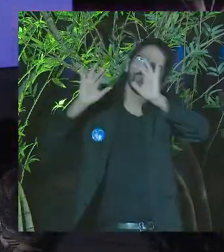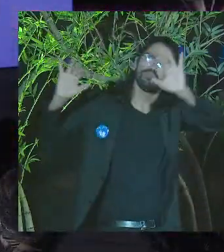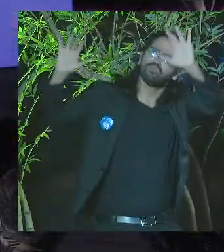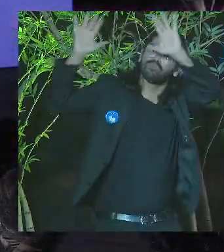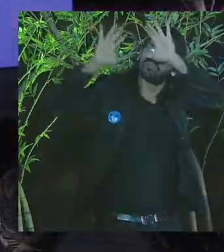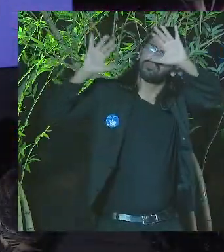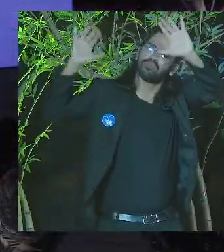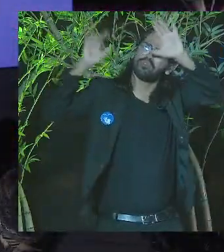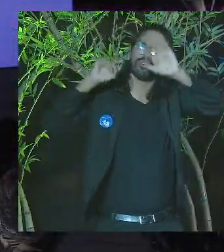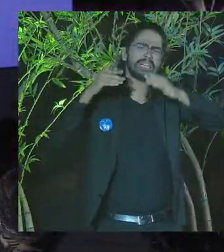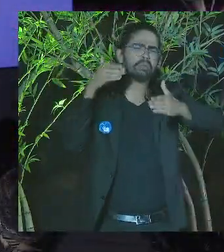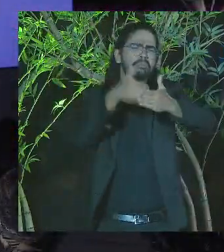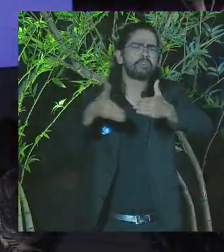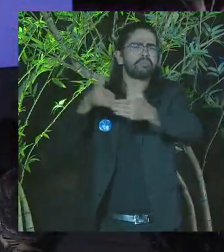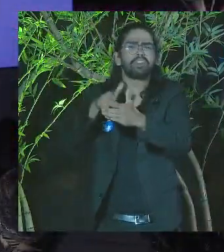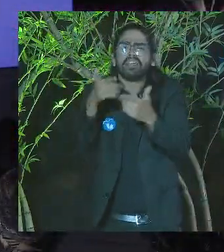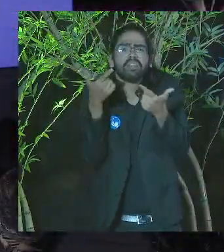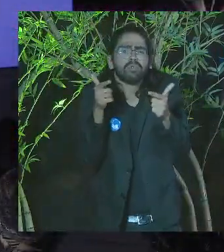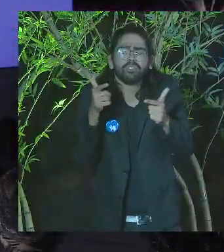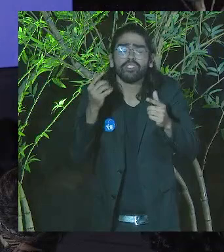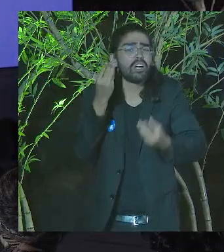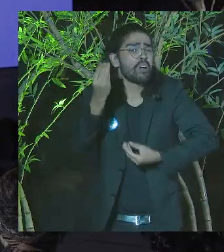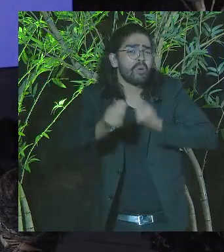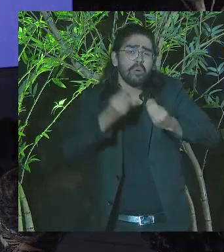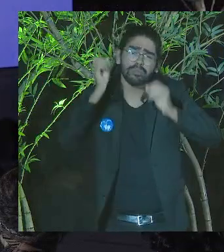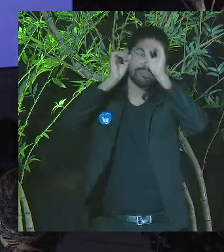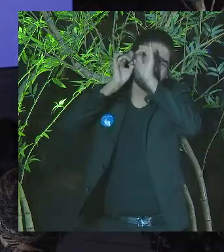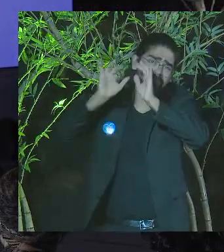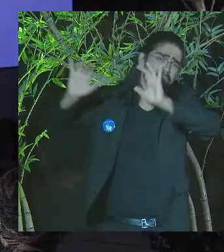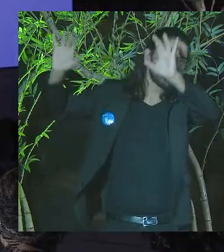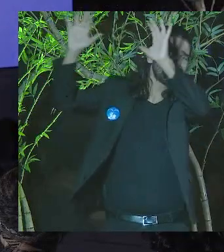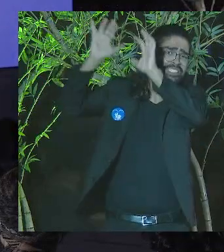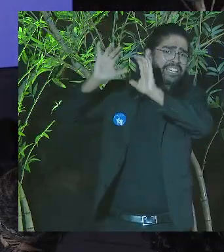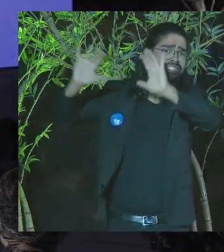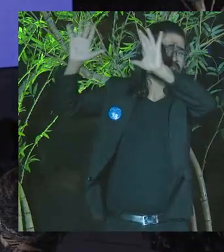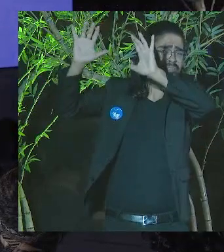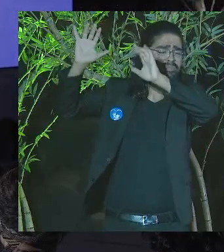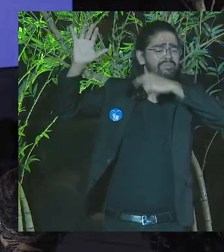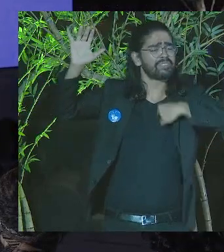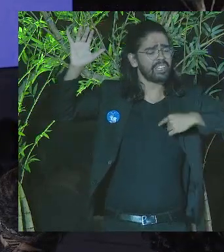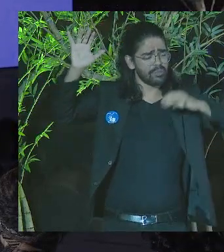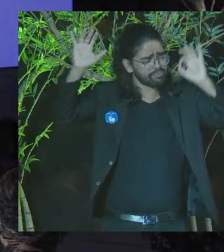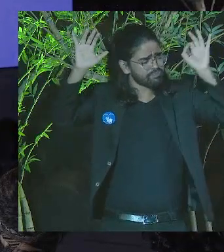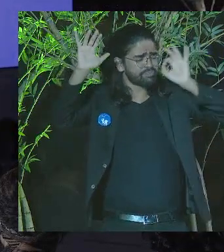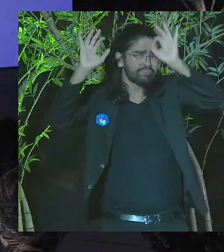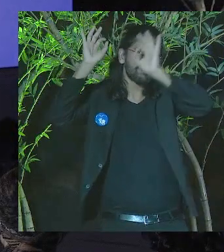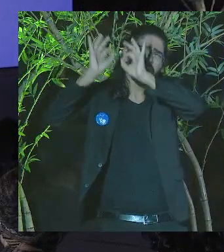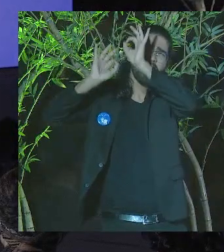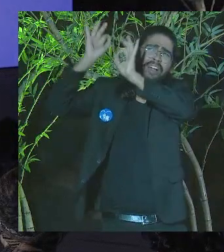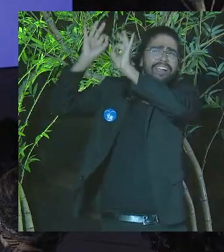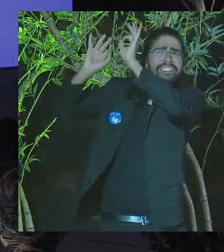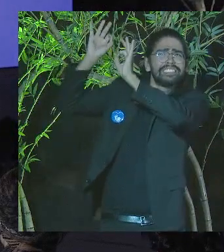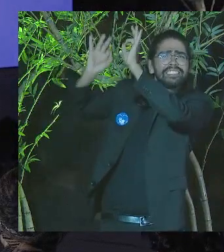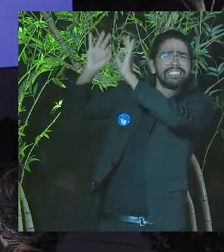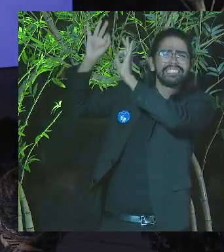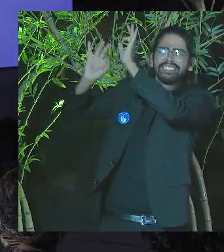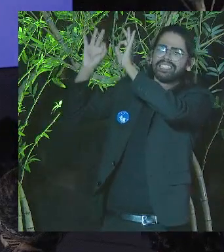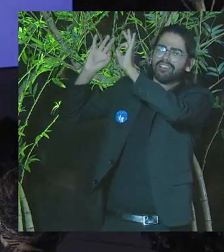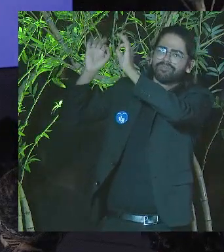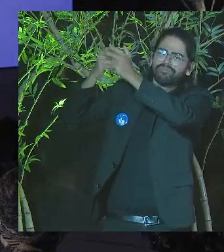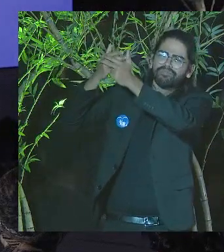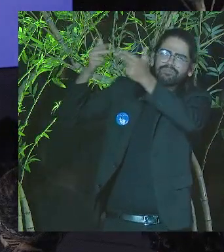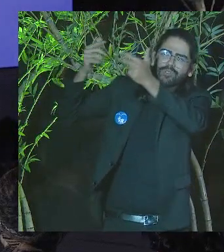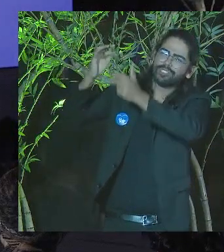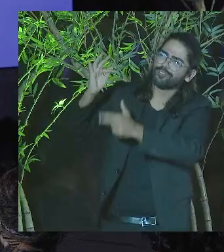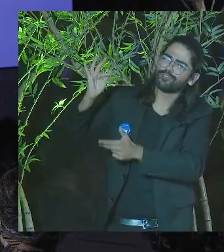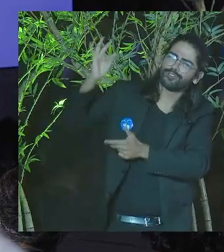daquele presente, e era usando a imaginação que eu planejava coisas gigantescas para